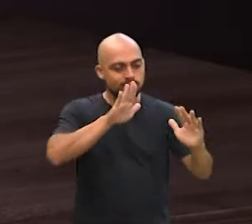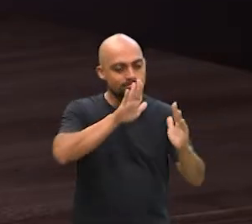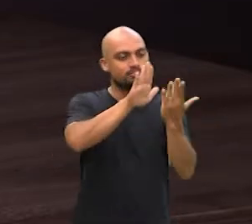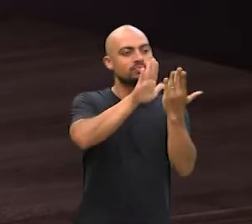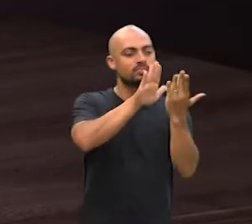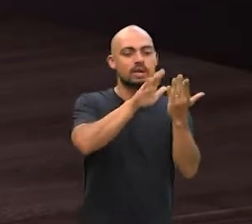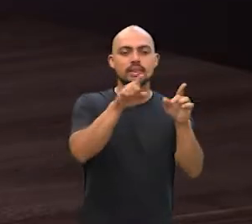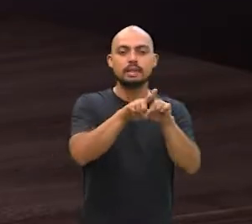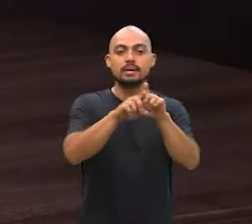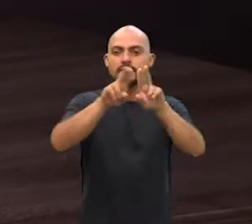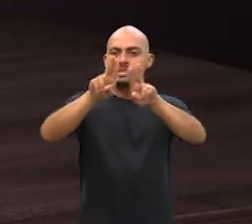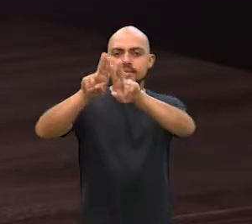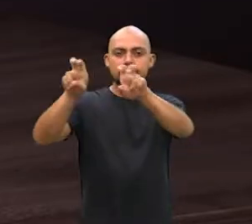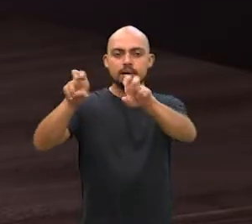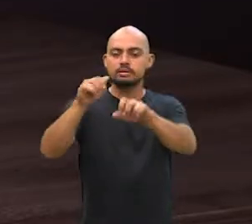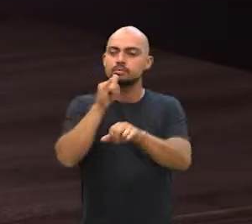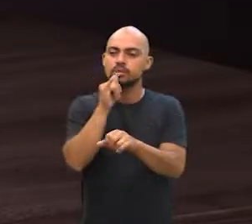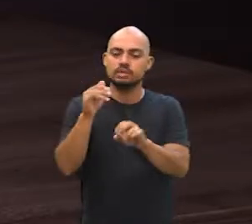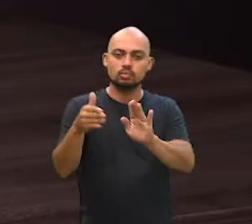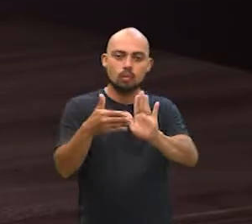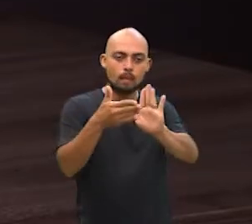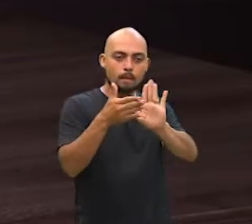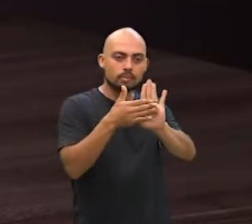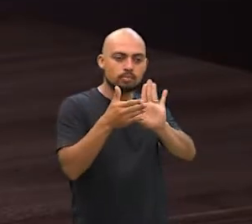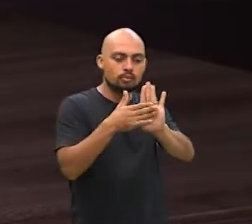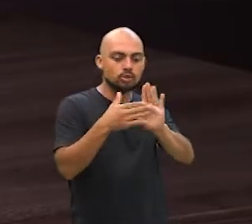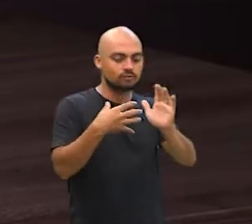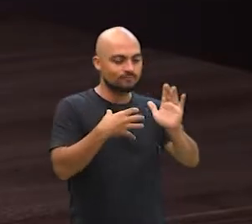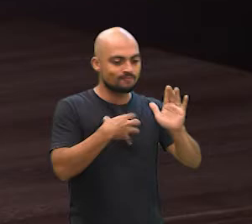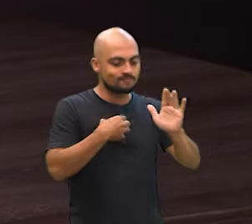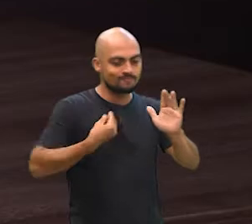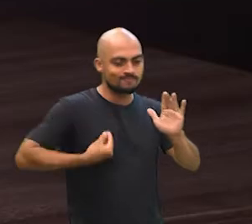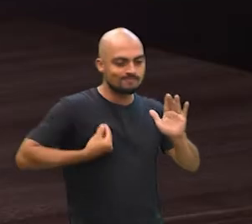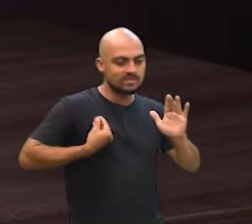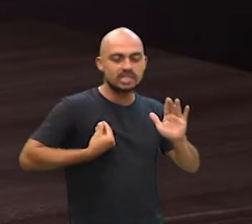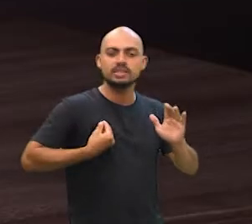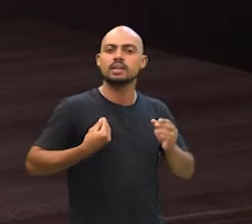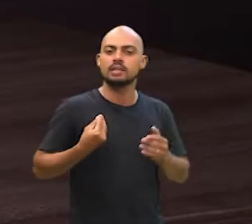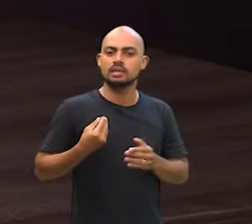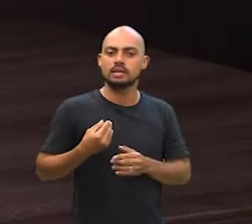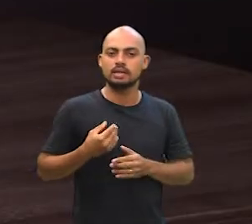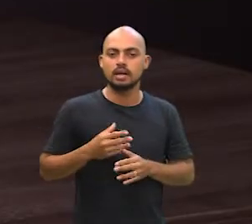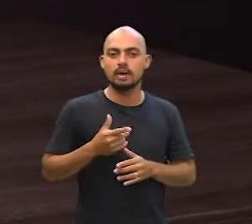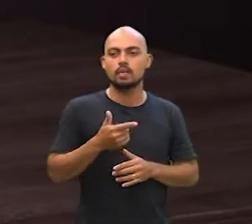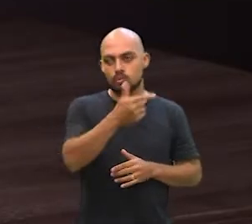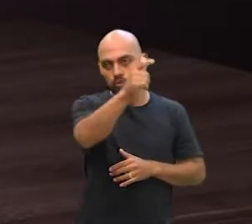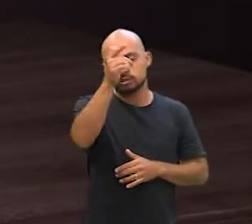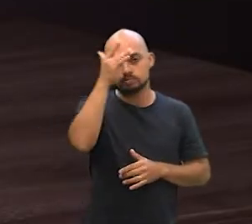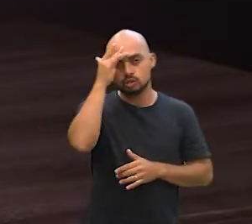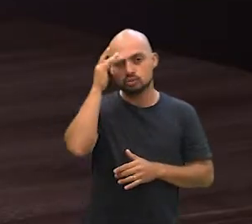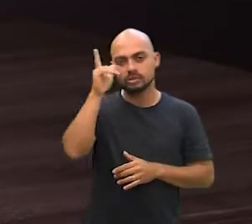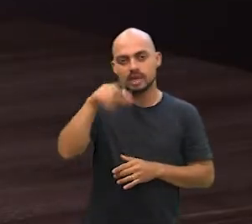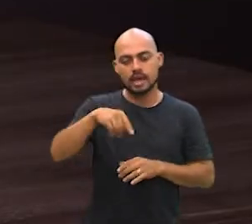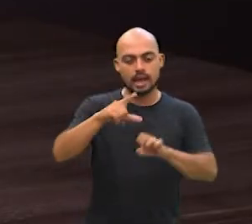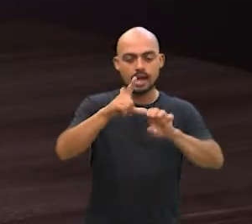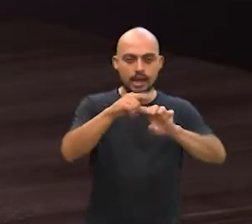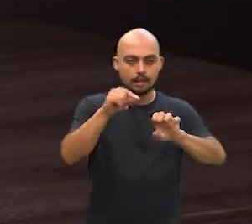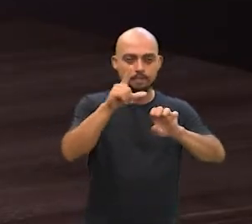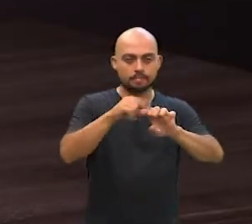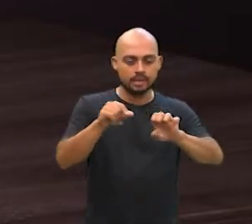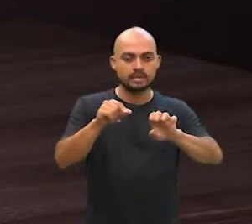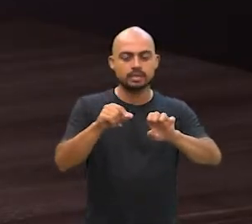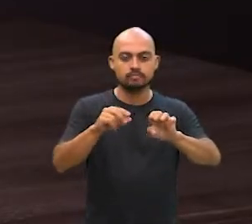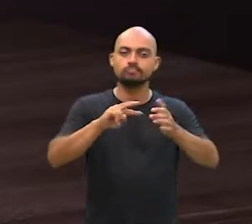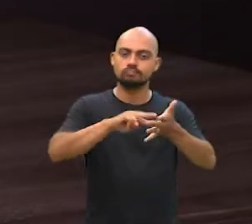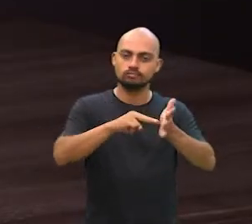reacendeu temas como o propósito, sentido de vida, o que para muitos significa empreender.